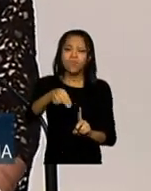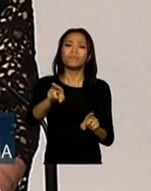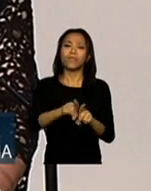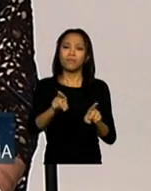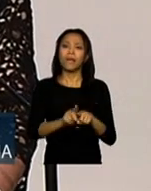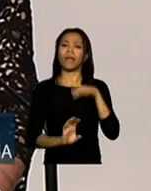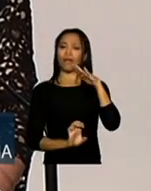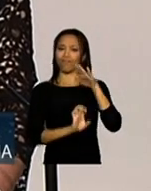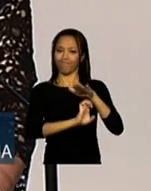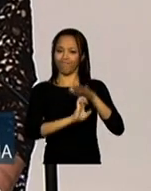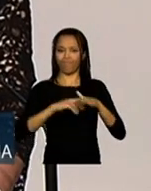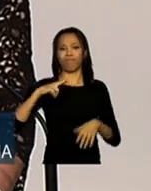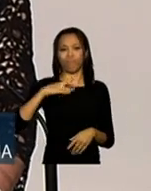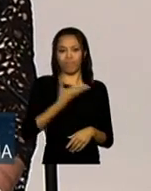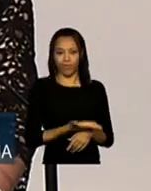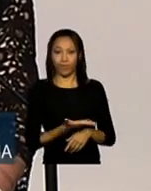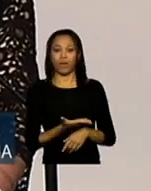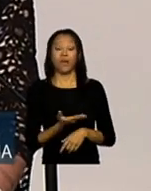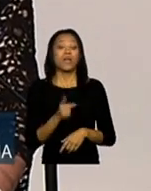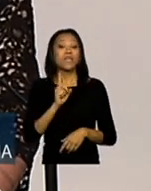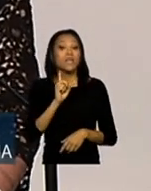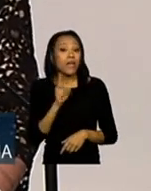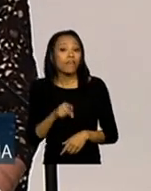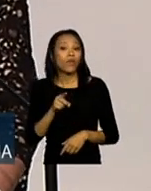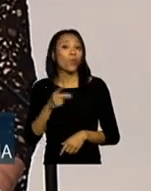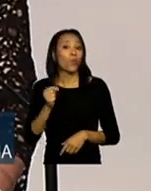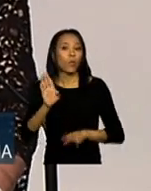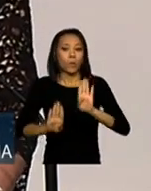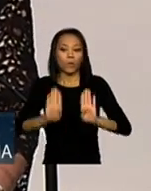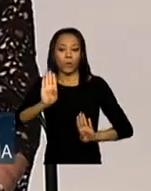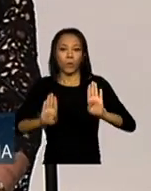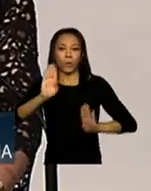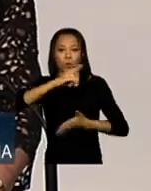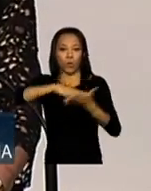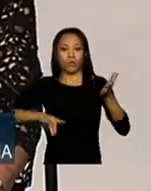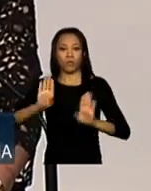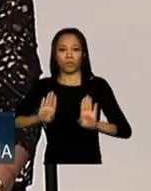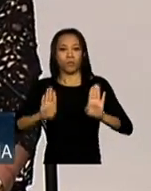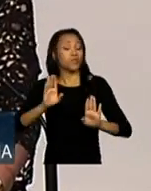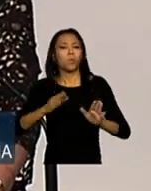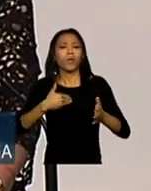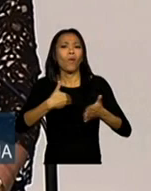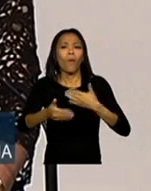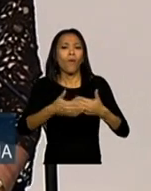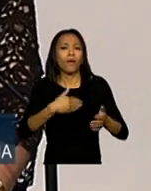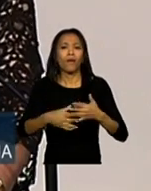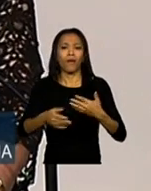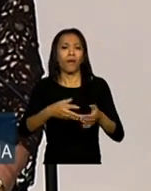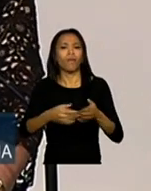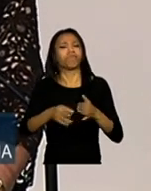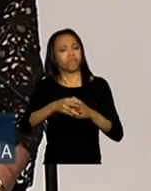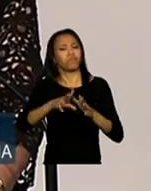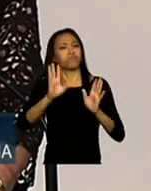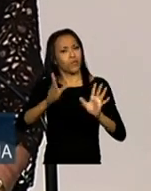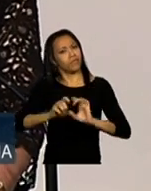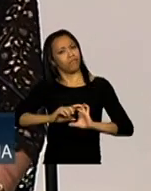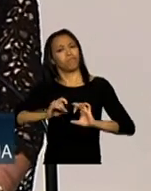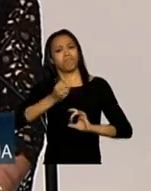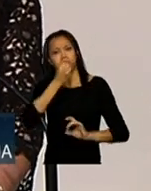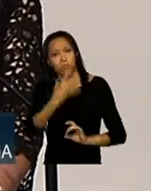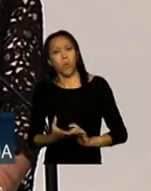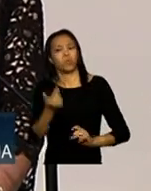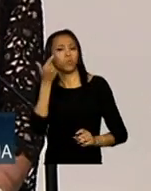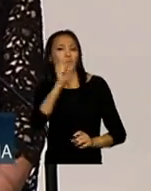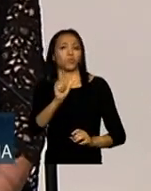iniciativa privada, em um processo de disputa que, sob quaisquer critérios, foi extremamente